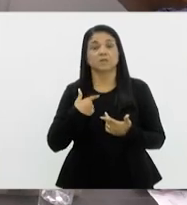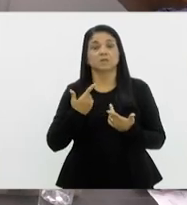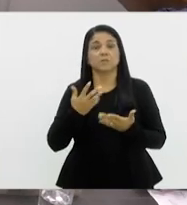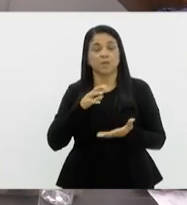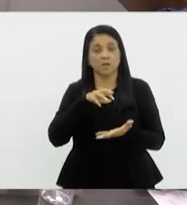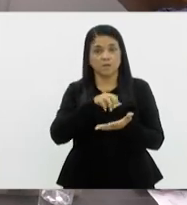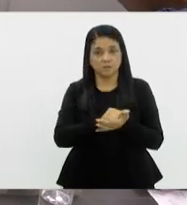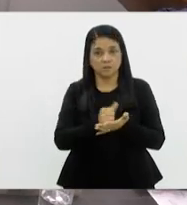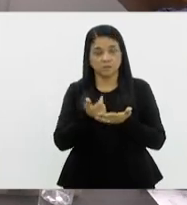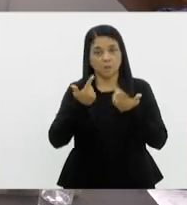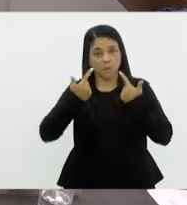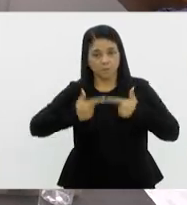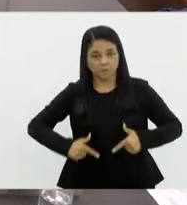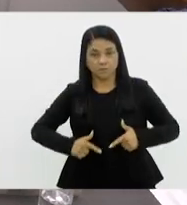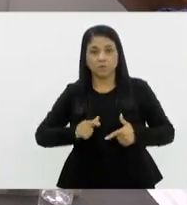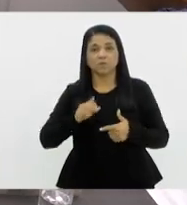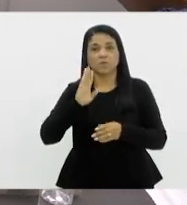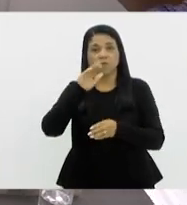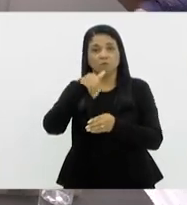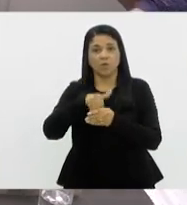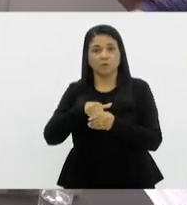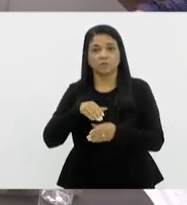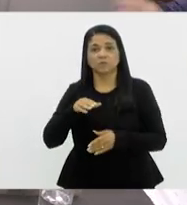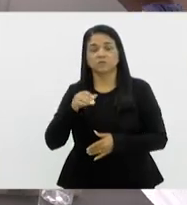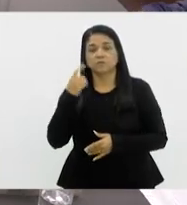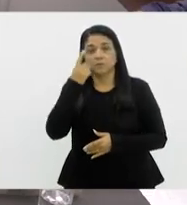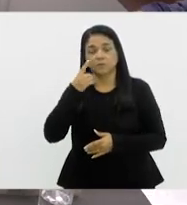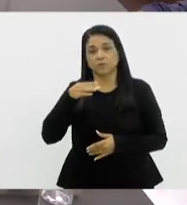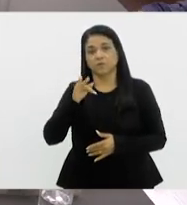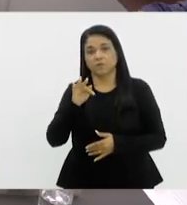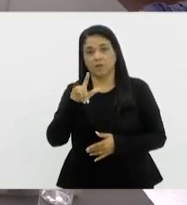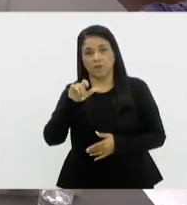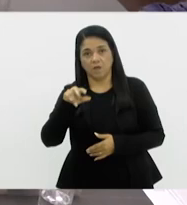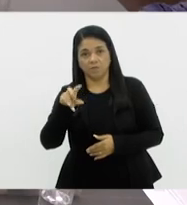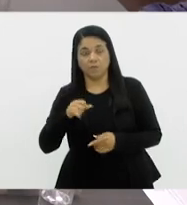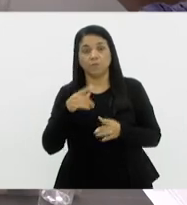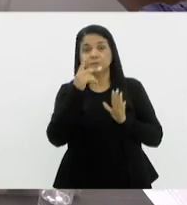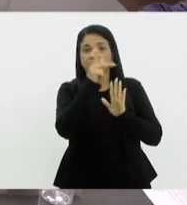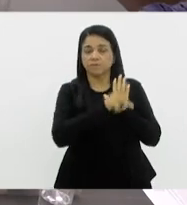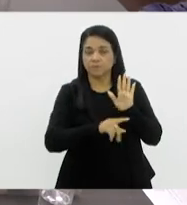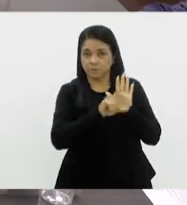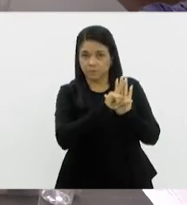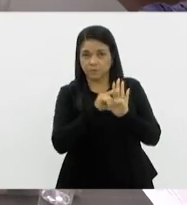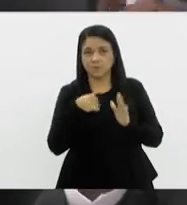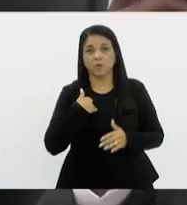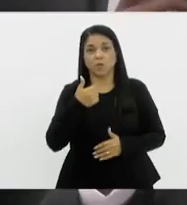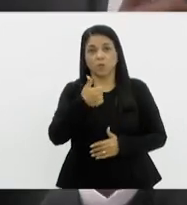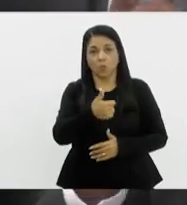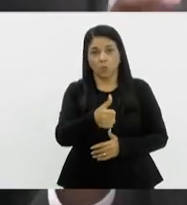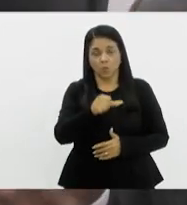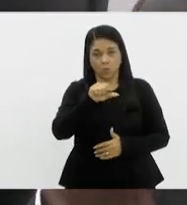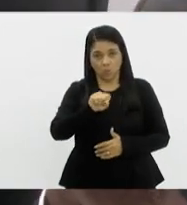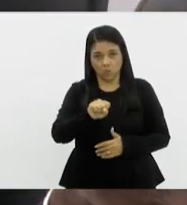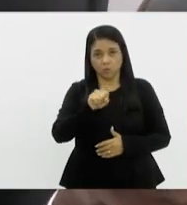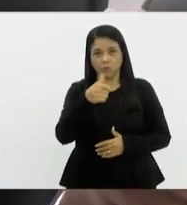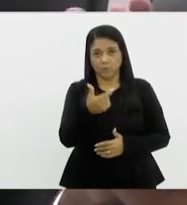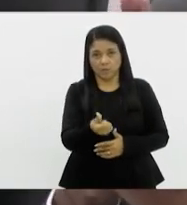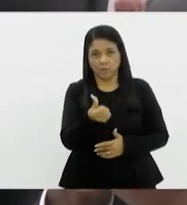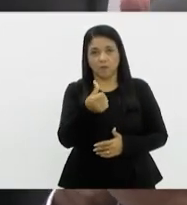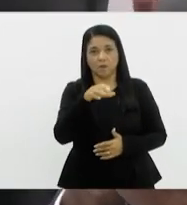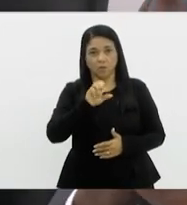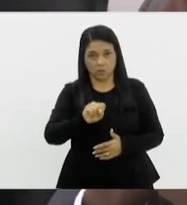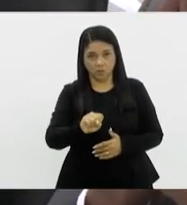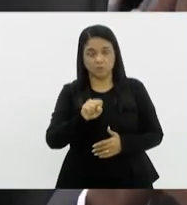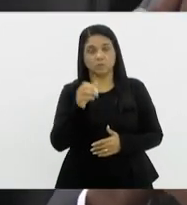Flávio Serafini. Item 6 da pauta, projetos de relatoria do deputado doutor Serginho, projeto de lei 868 de 23, de autoria do